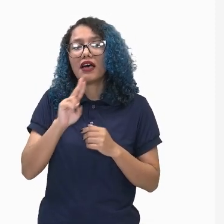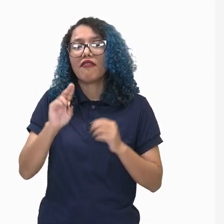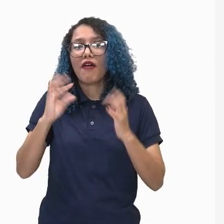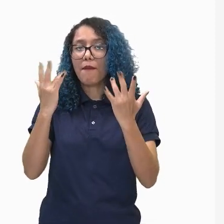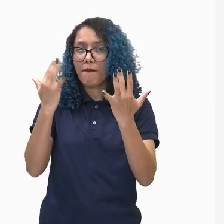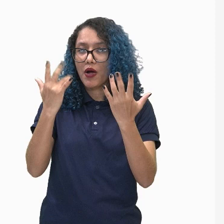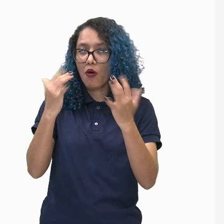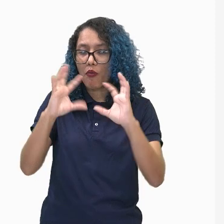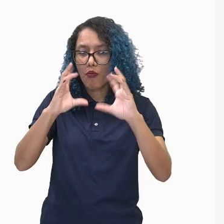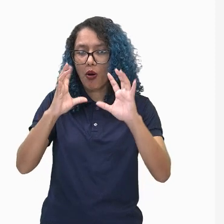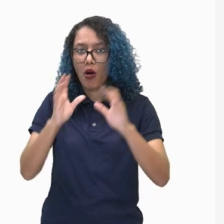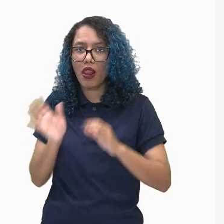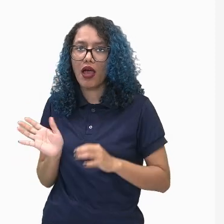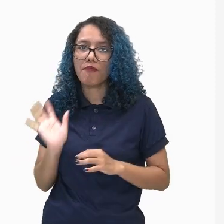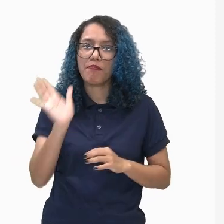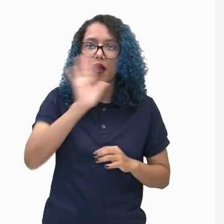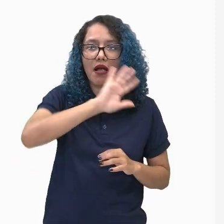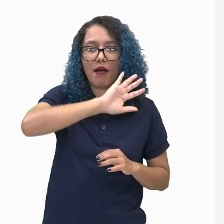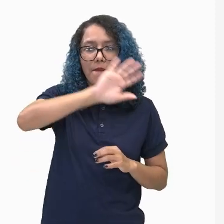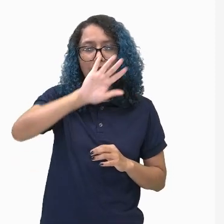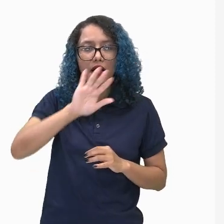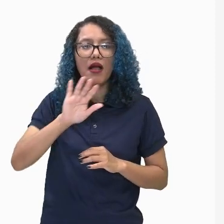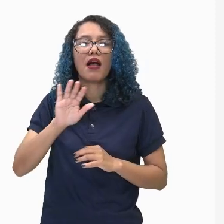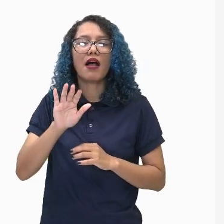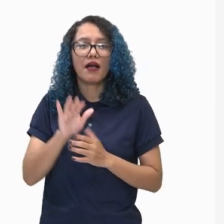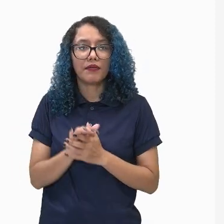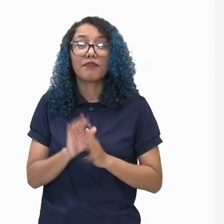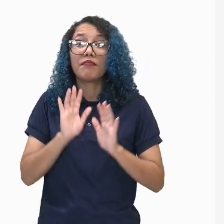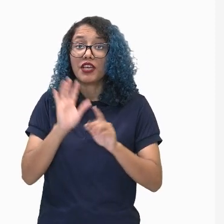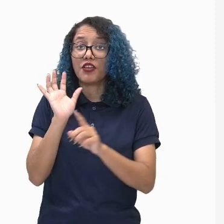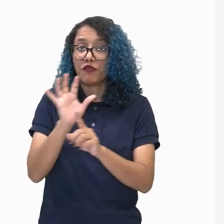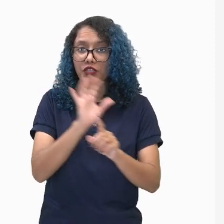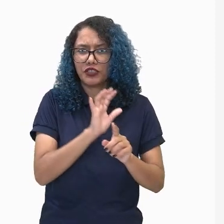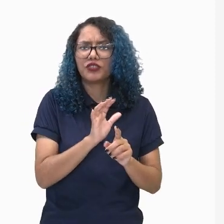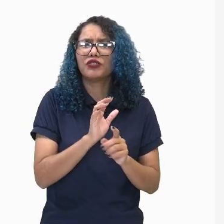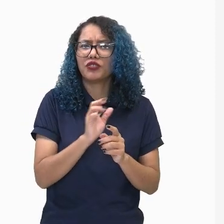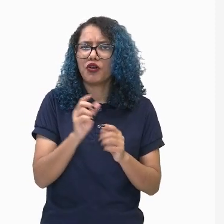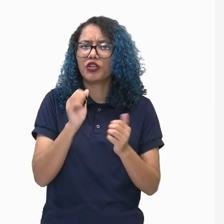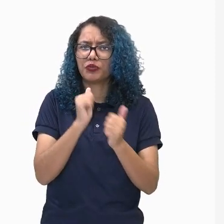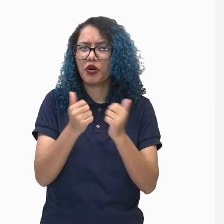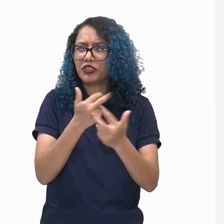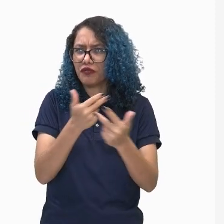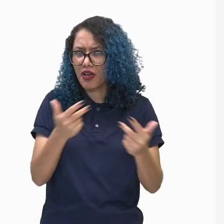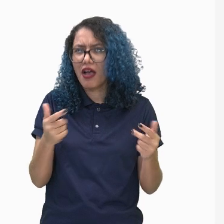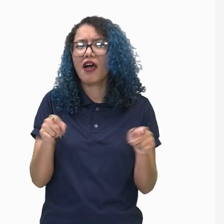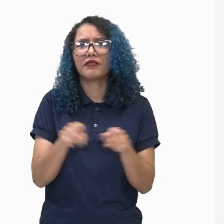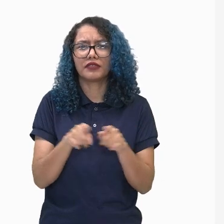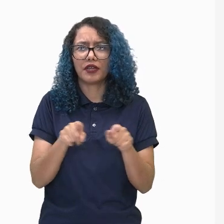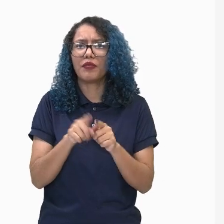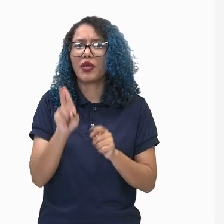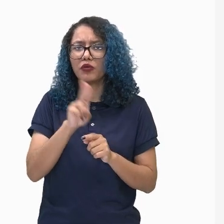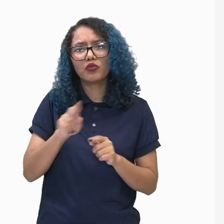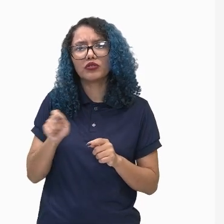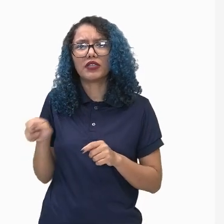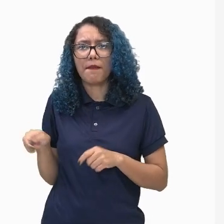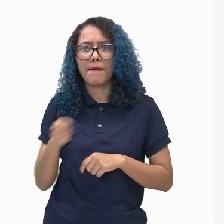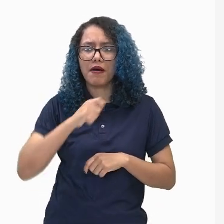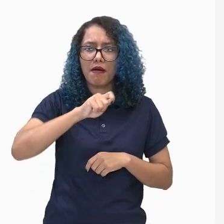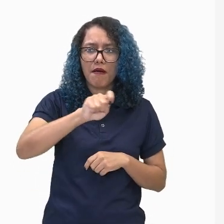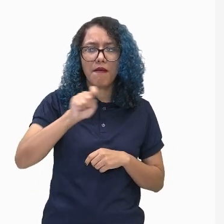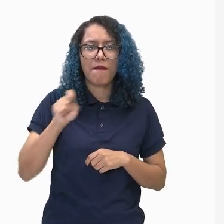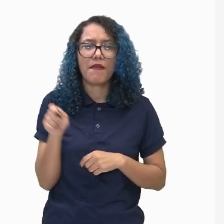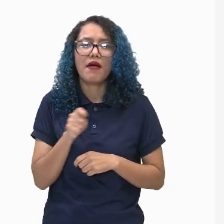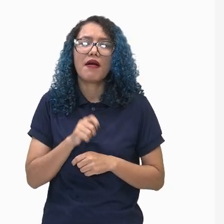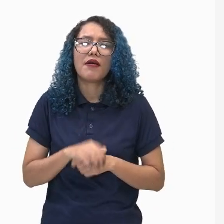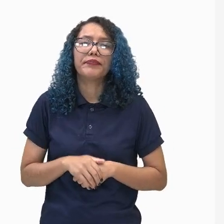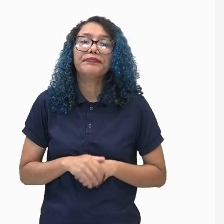foi precursor de muitos outros esportes aí que utilizam raquete. Um pouco mais à frente, em 1873,